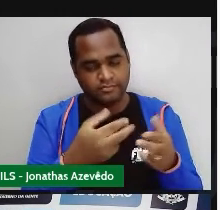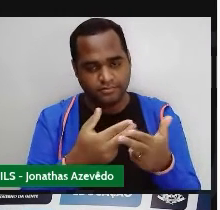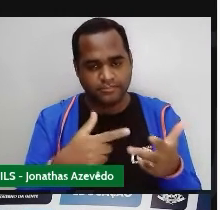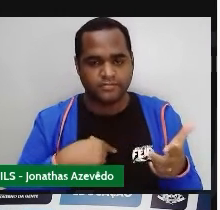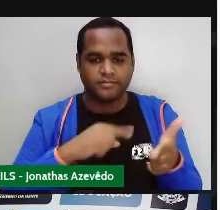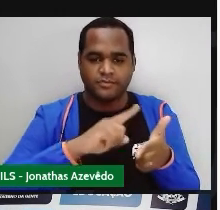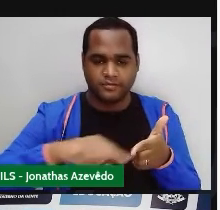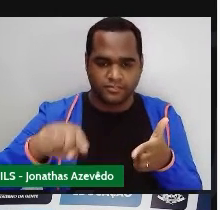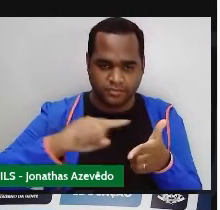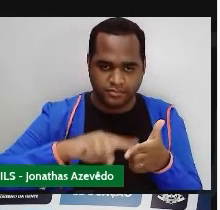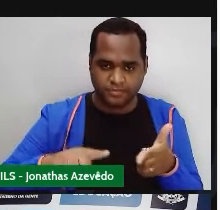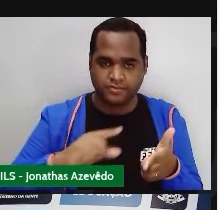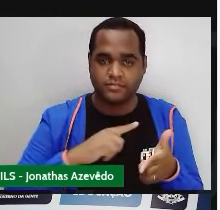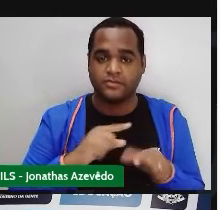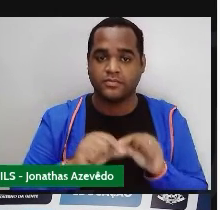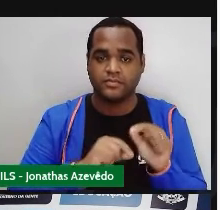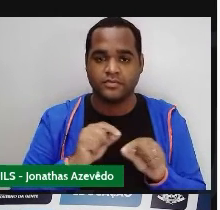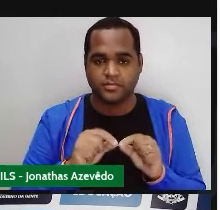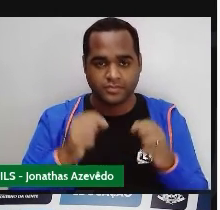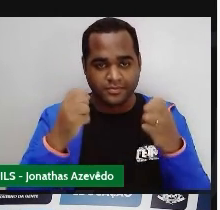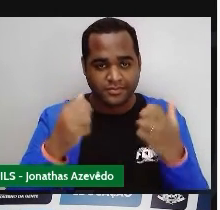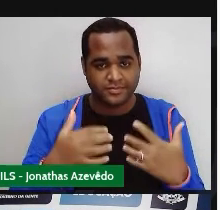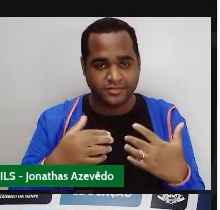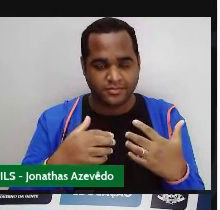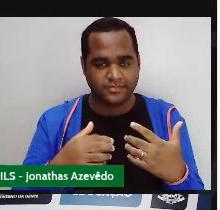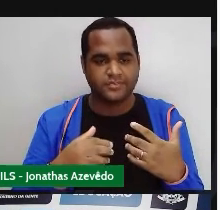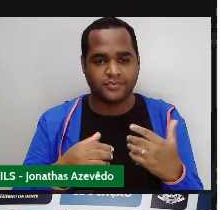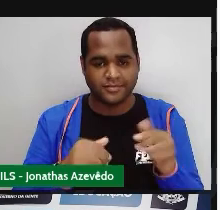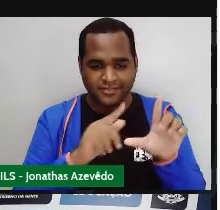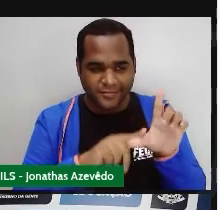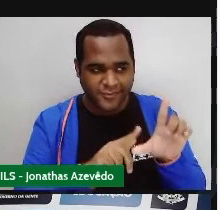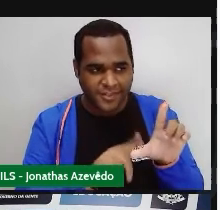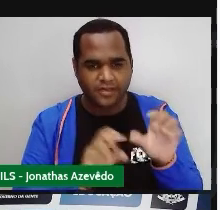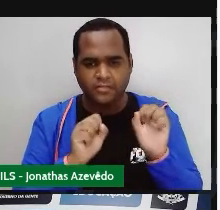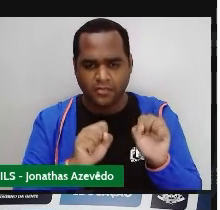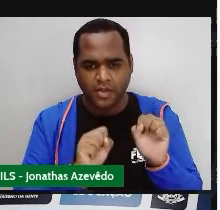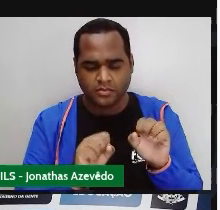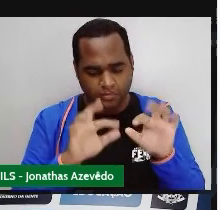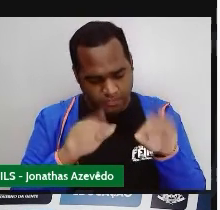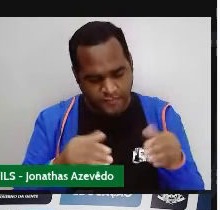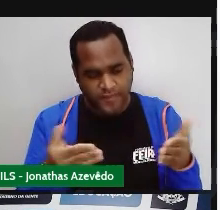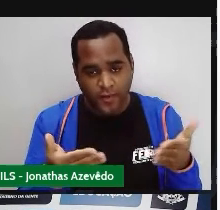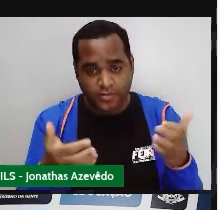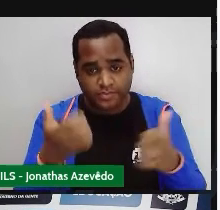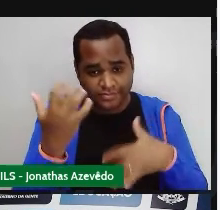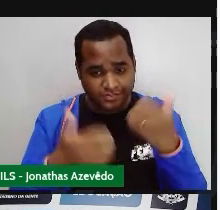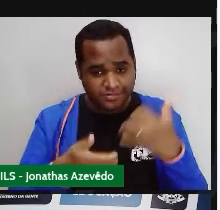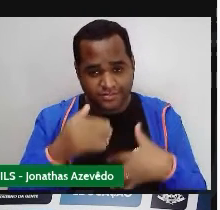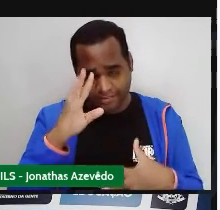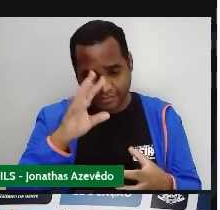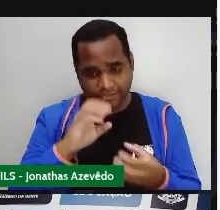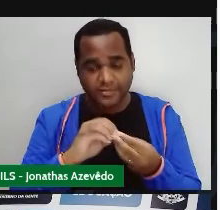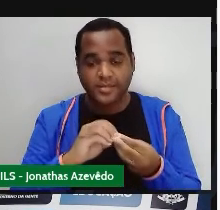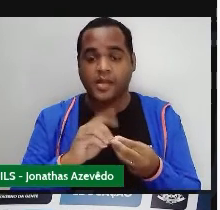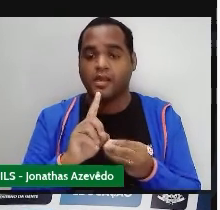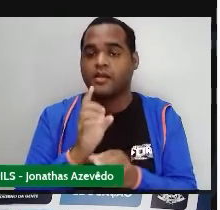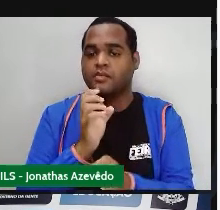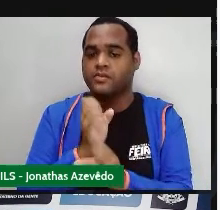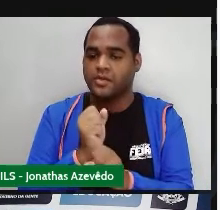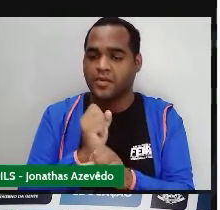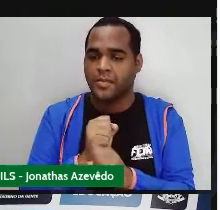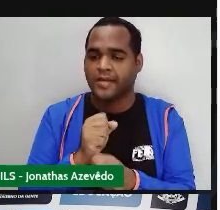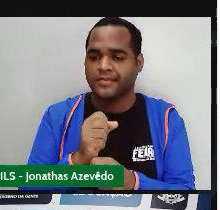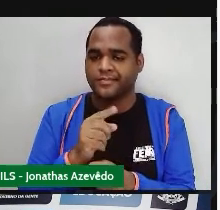sem usar as letrinhas e no final a gente ia chegar da mesma forma que a quantidade mesmo